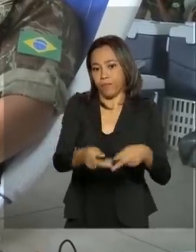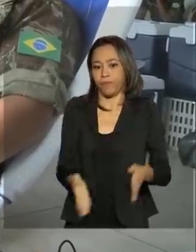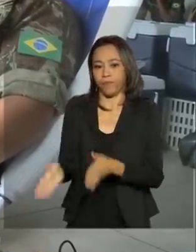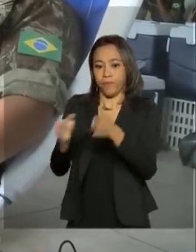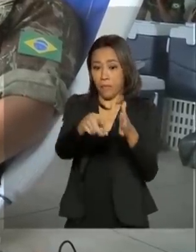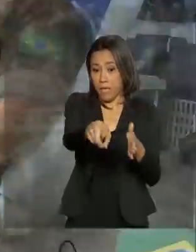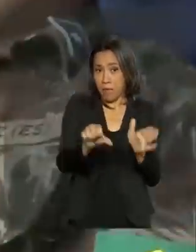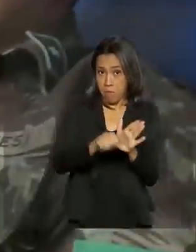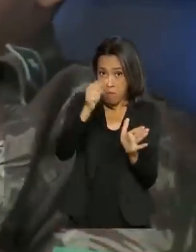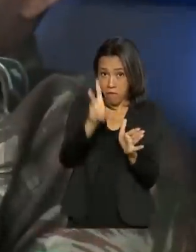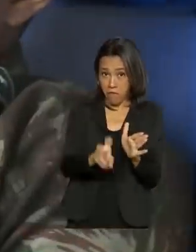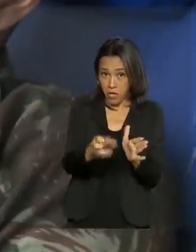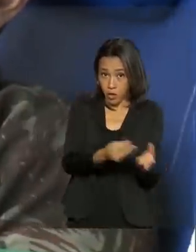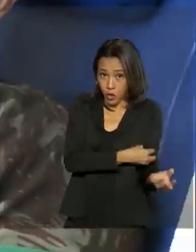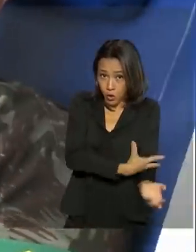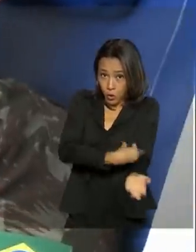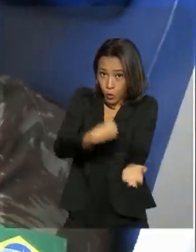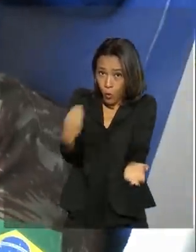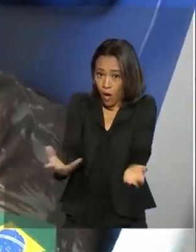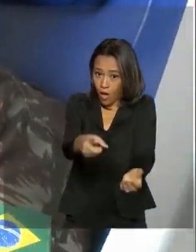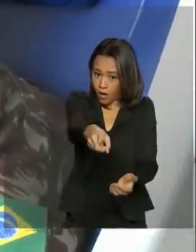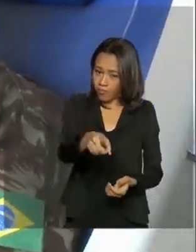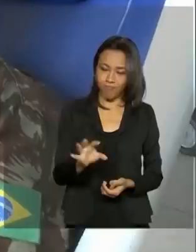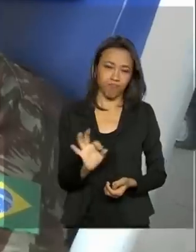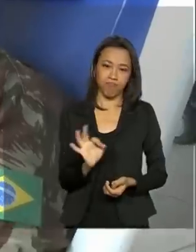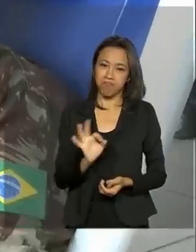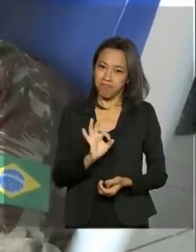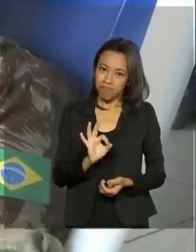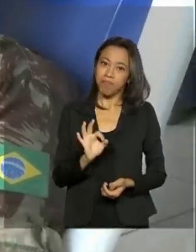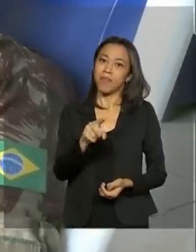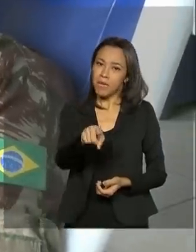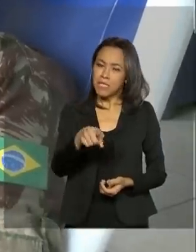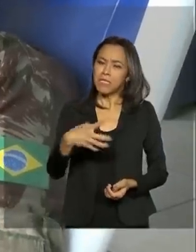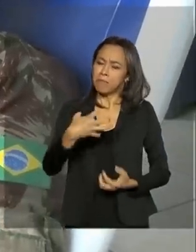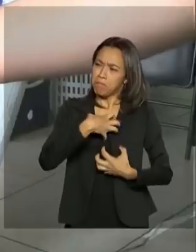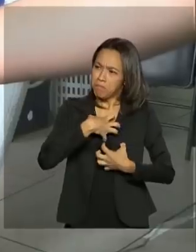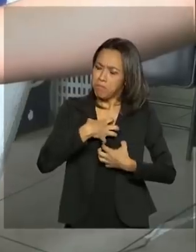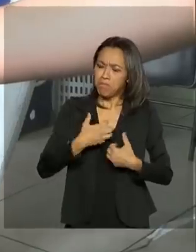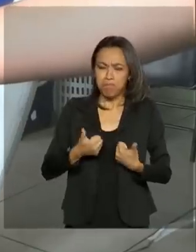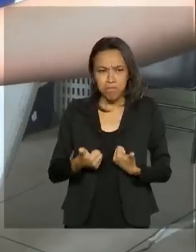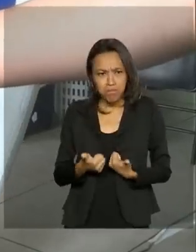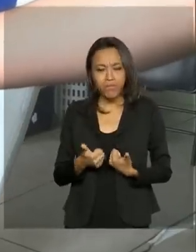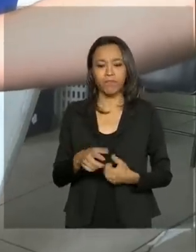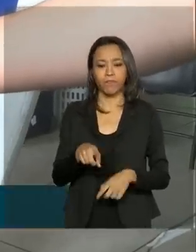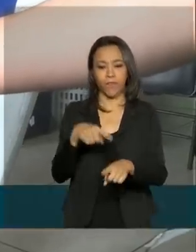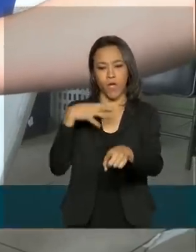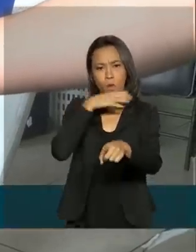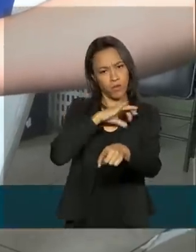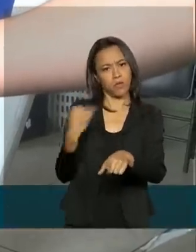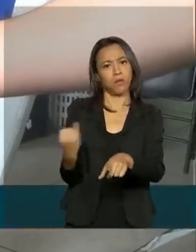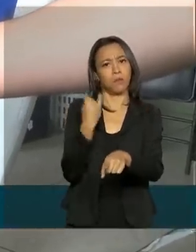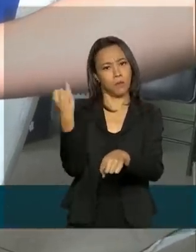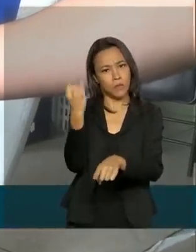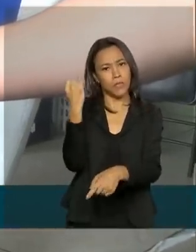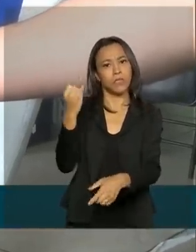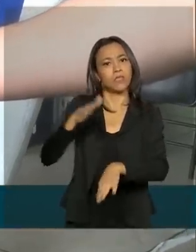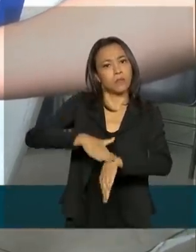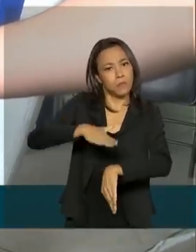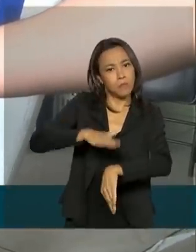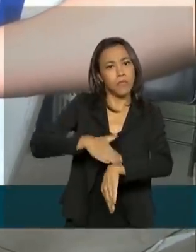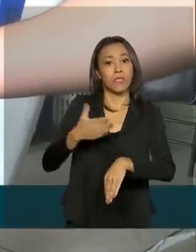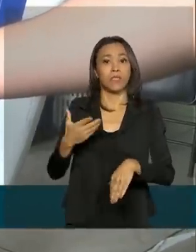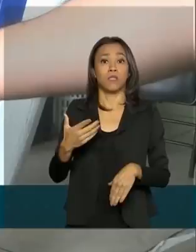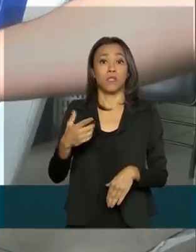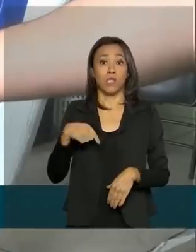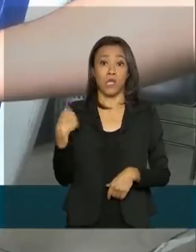de primeira viagem, mas a ação não deixou de representar muito para ele. Acho que é importante, né? Nesse momento, a